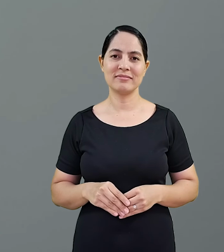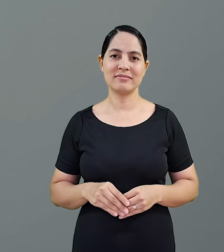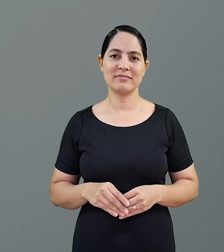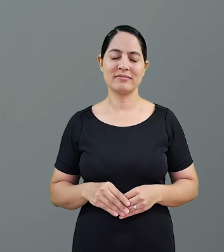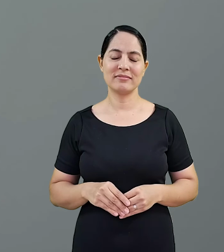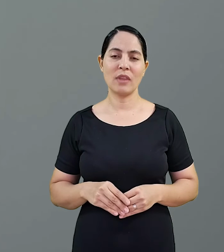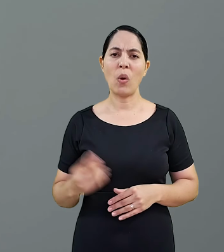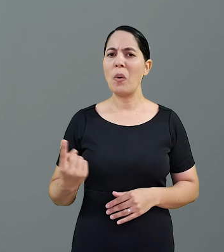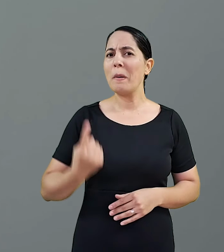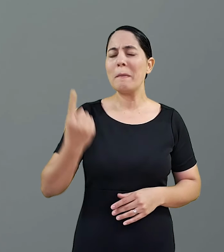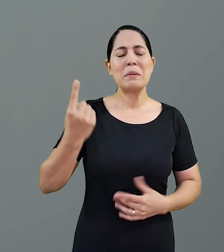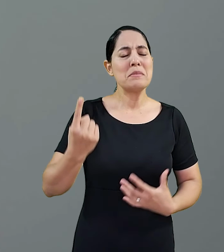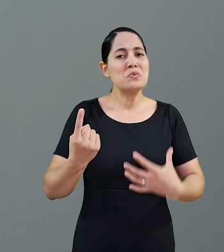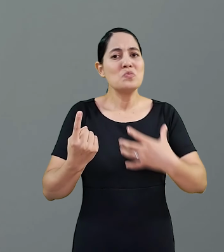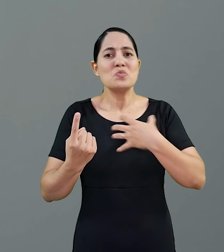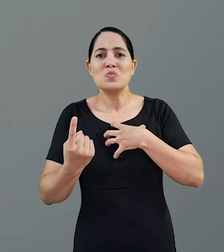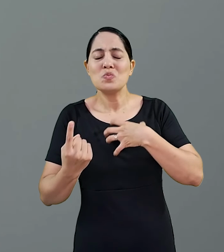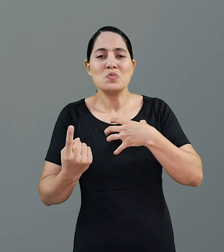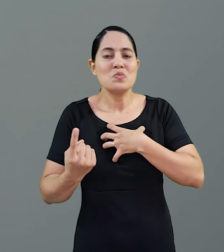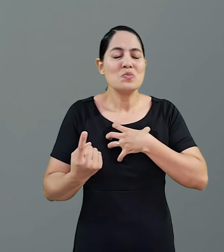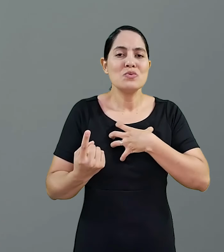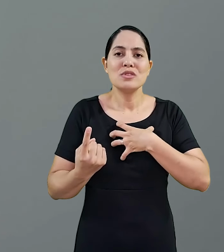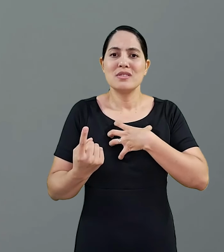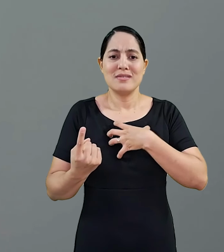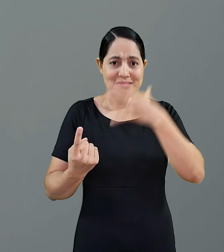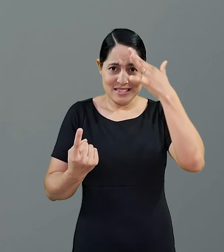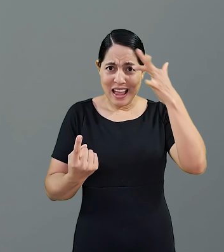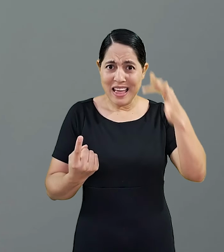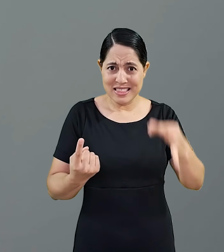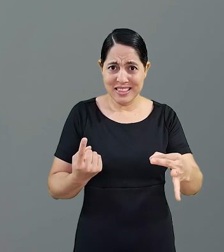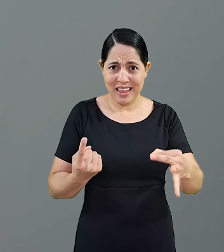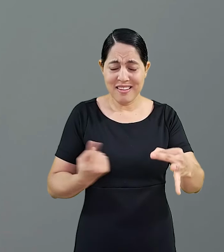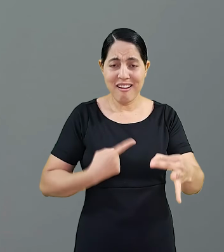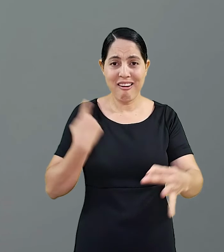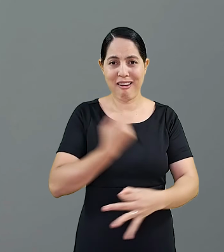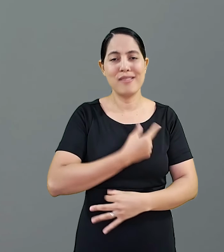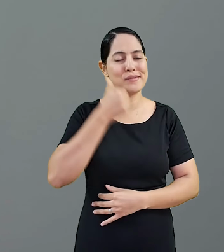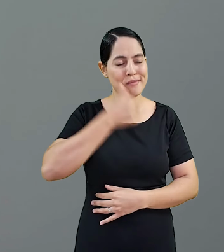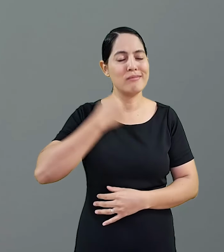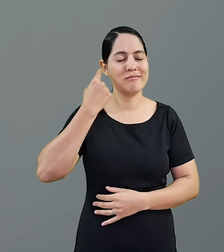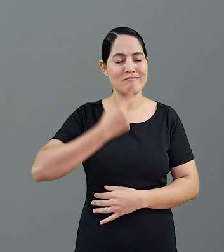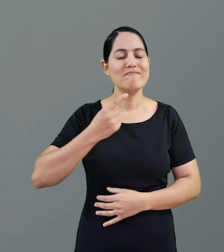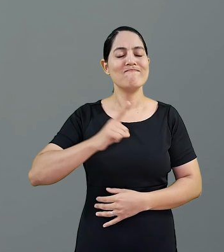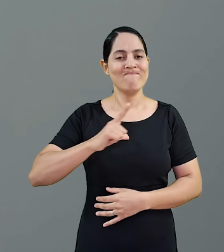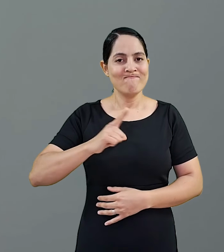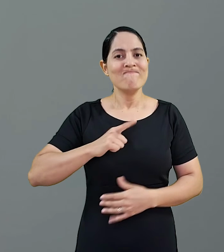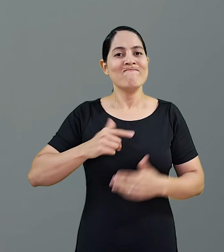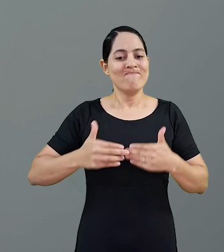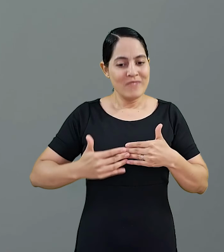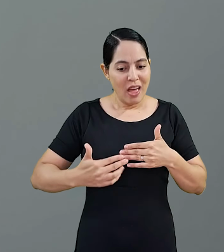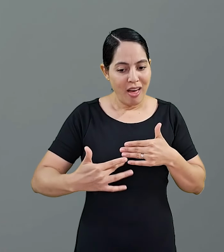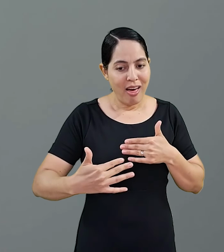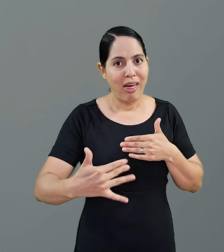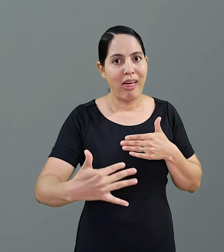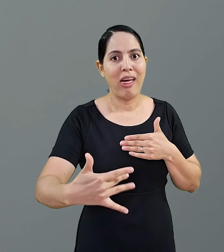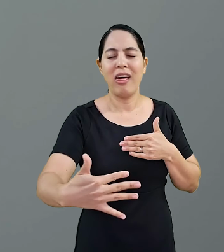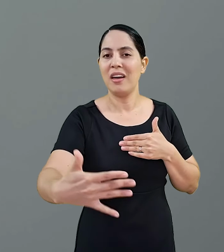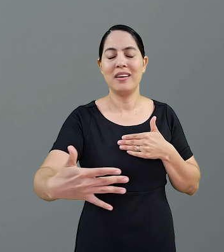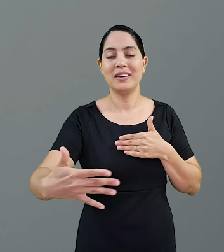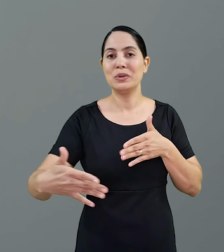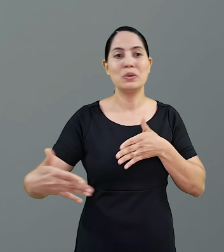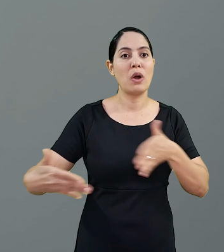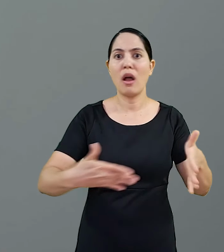A primeira forma, a primeira certeza que você tem é que o caminho é longo. A advocacia não